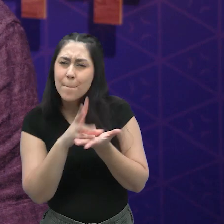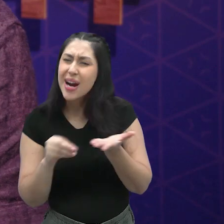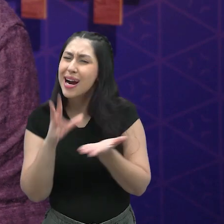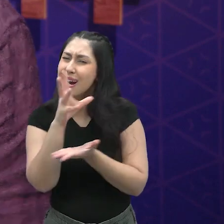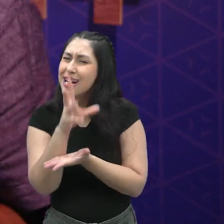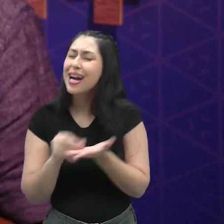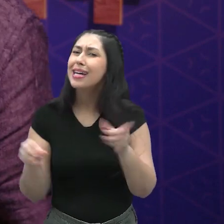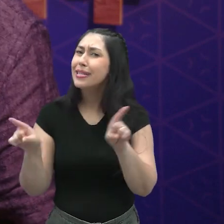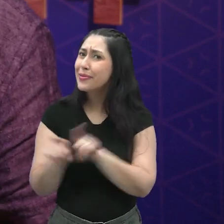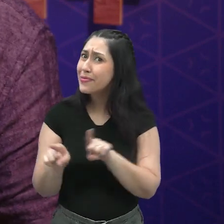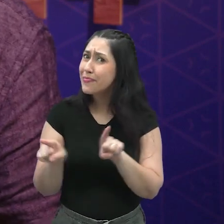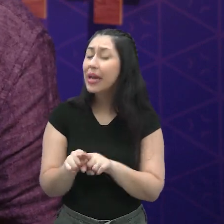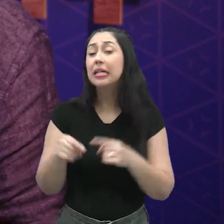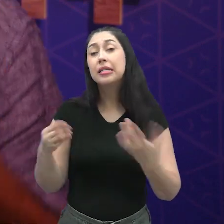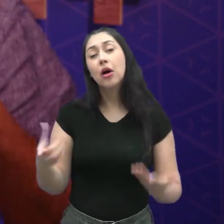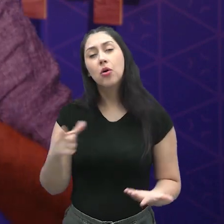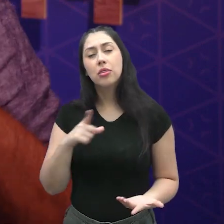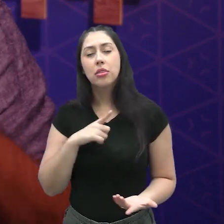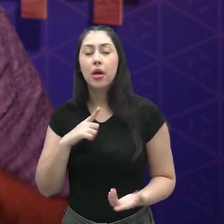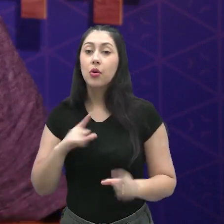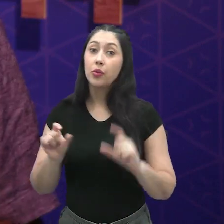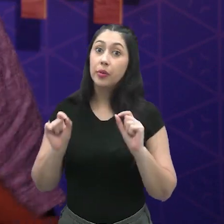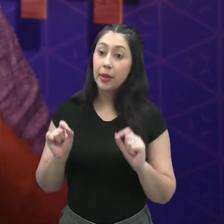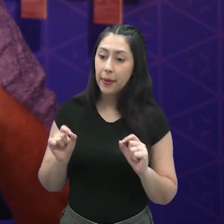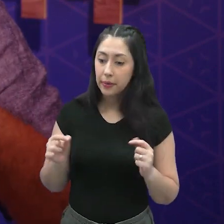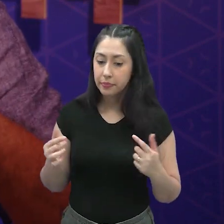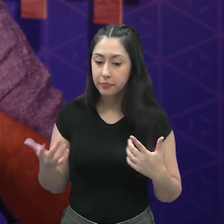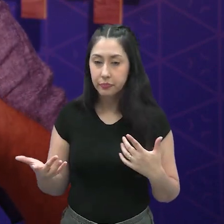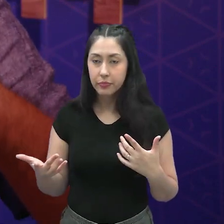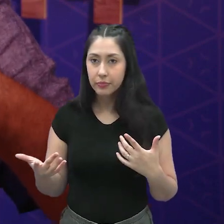a incorporar isso também. Então a gente vai ter